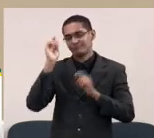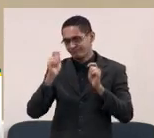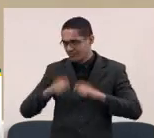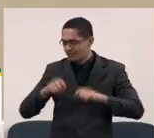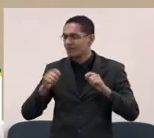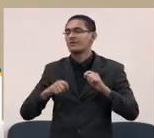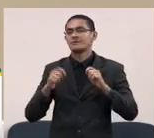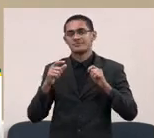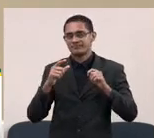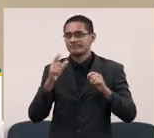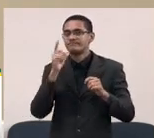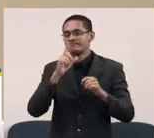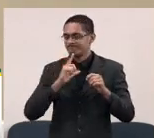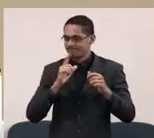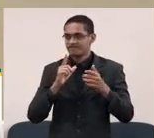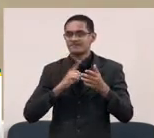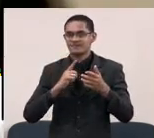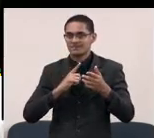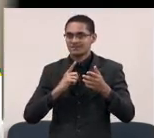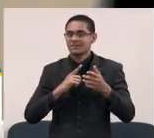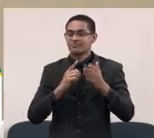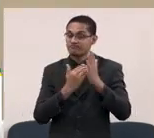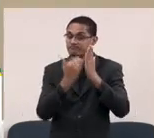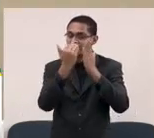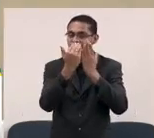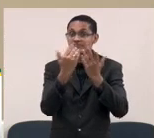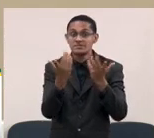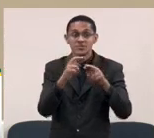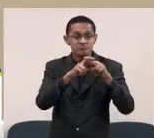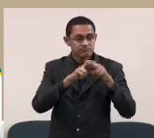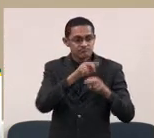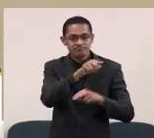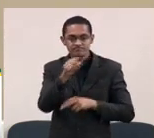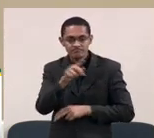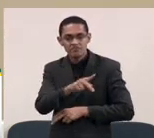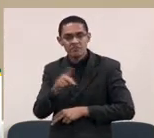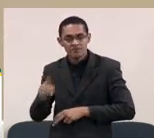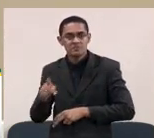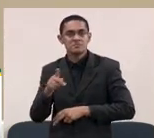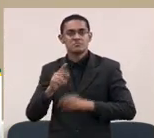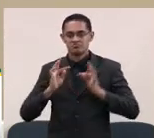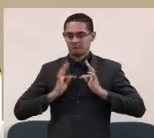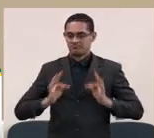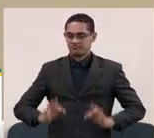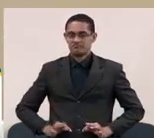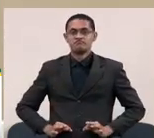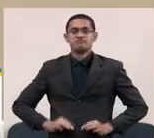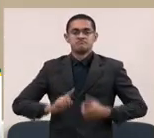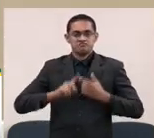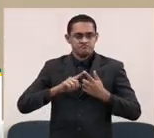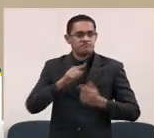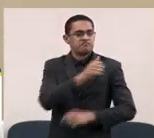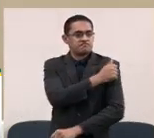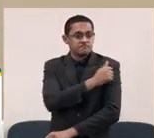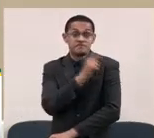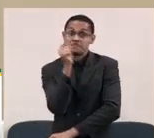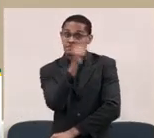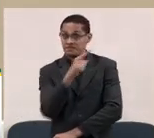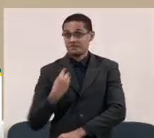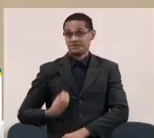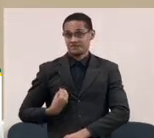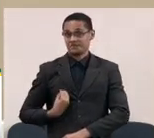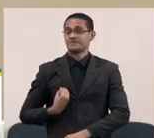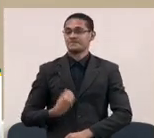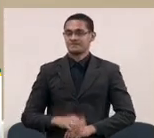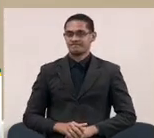de amadurecer. Essa conquista é por esses professores, por esses técnicos e pelos alunos que estão lá. Mas a gente